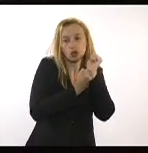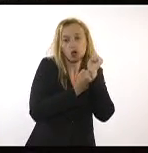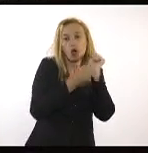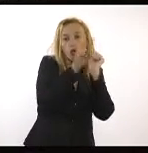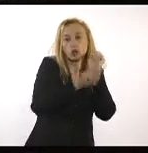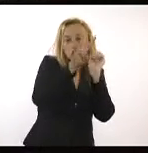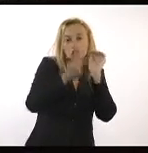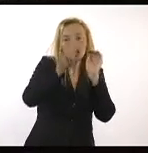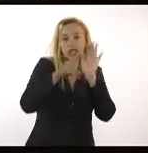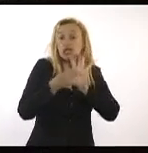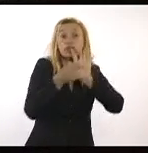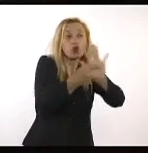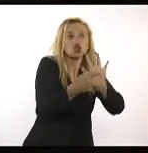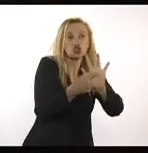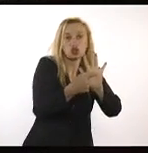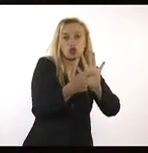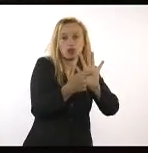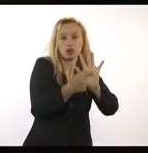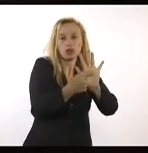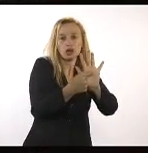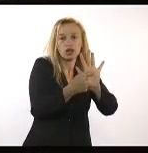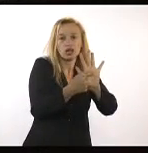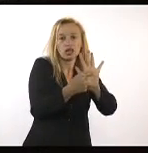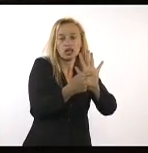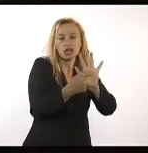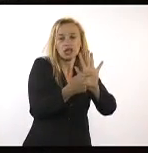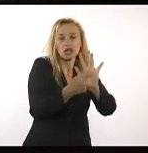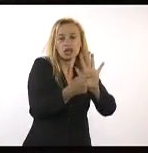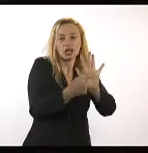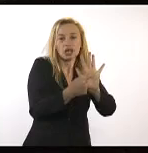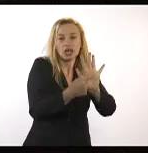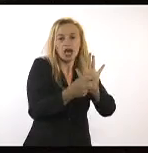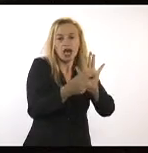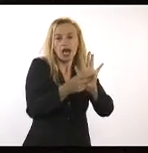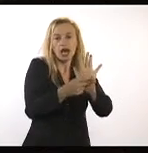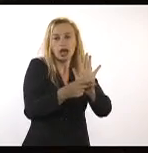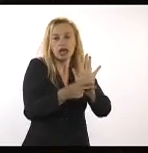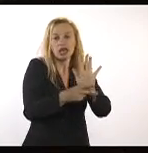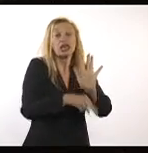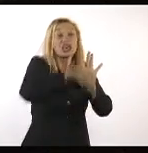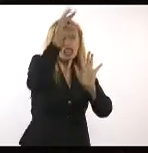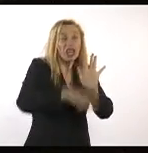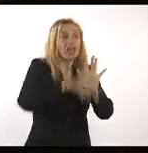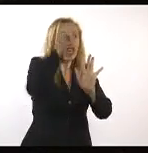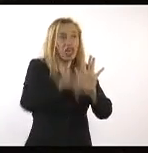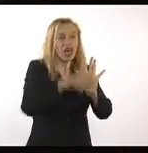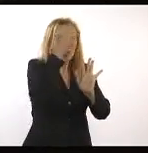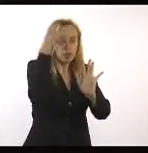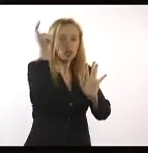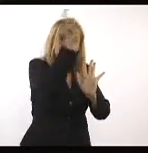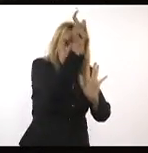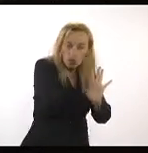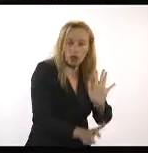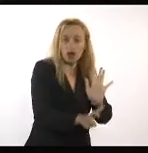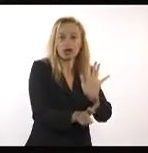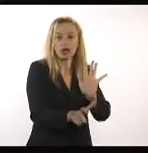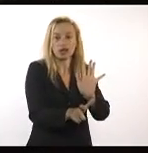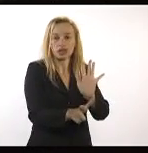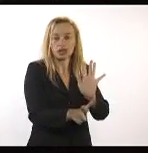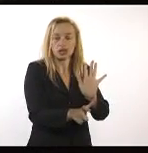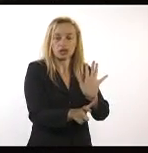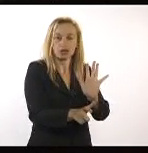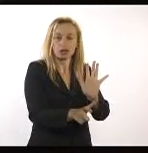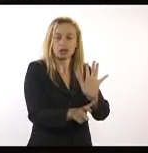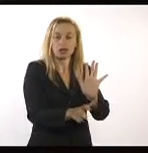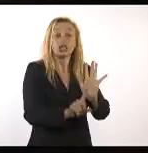que revelou e esse terror e que depois outros jornalistas foram